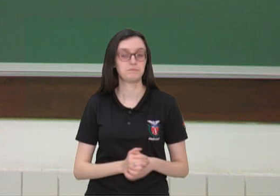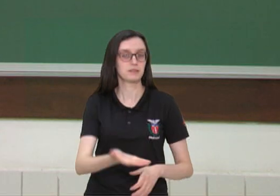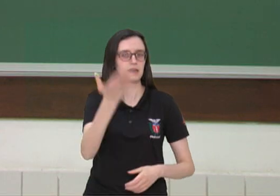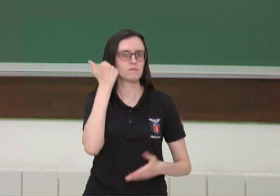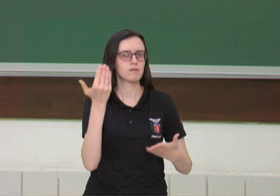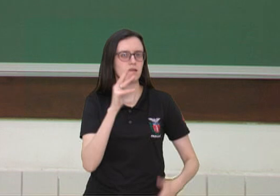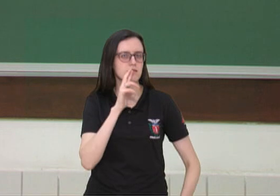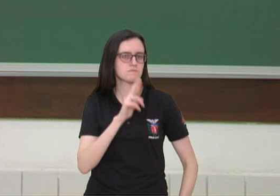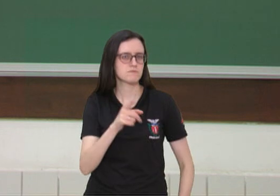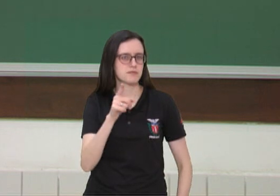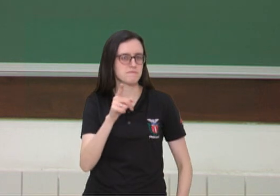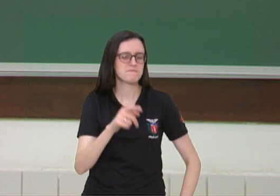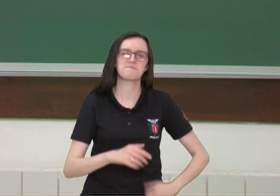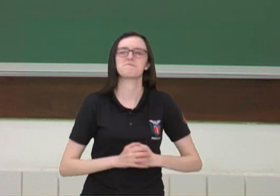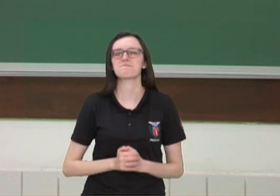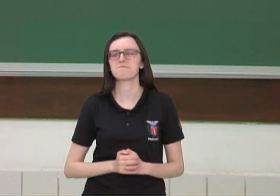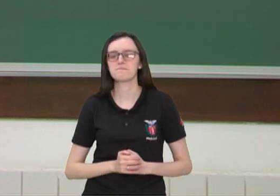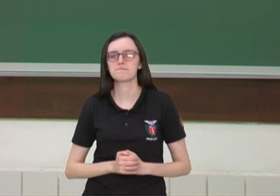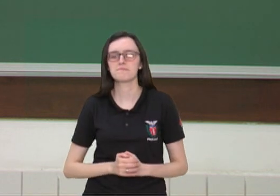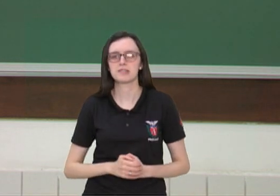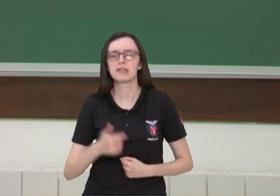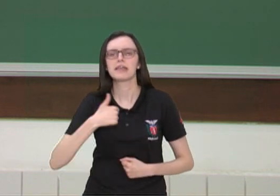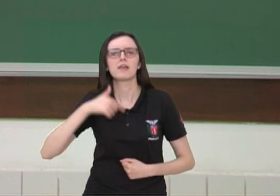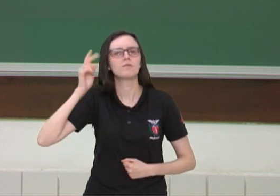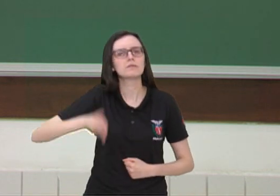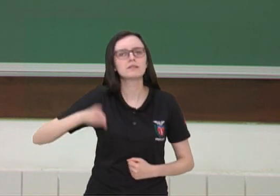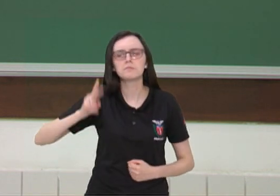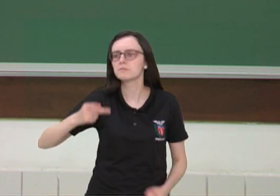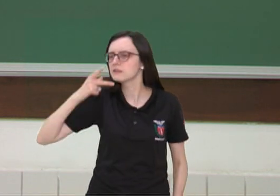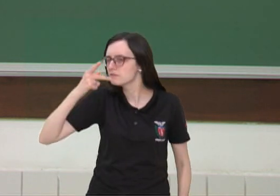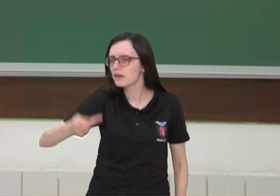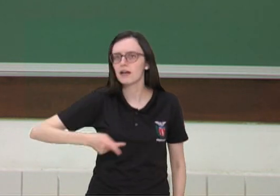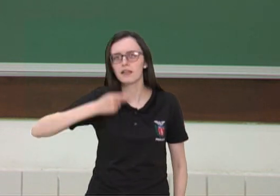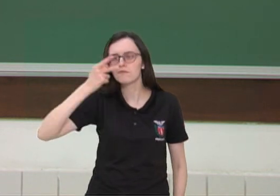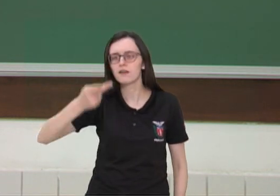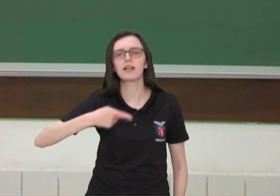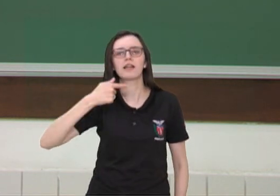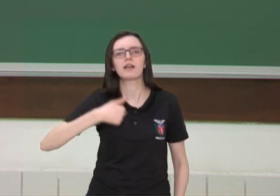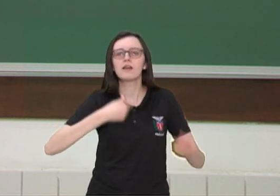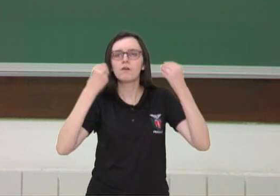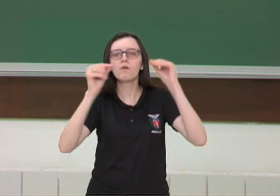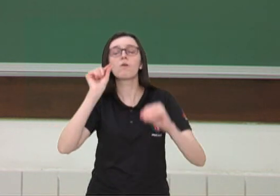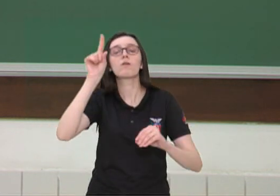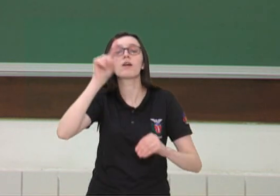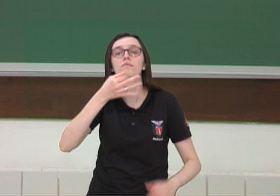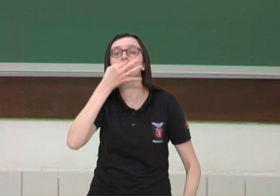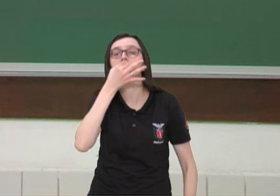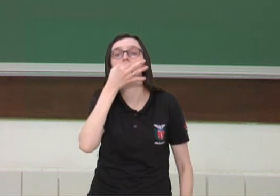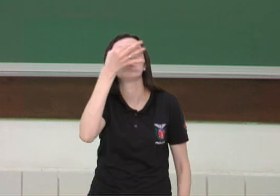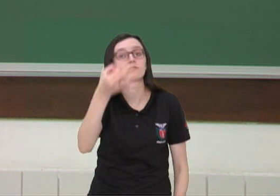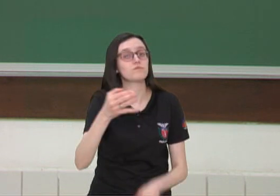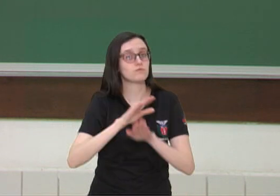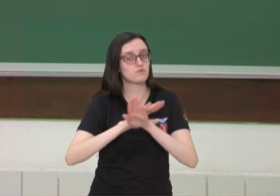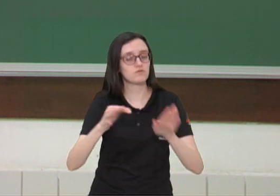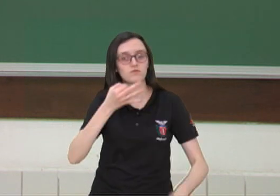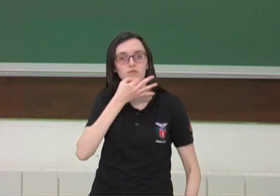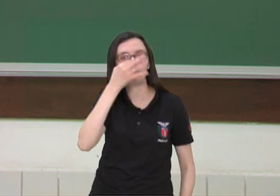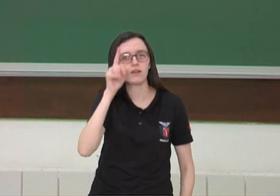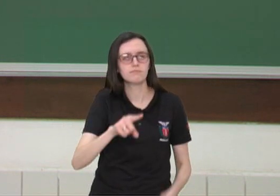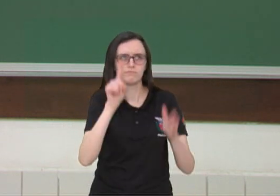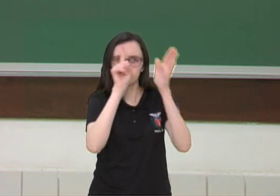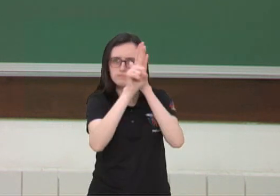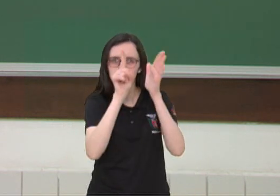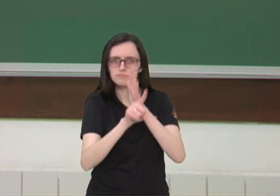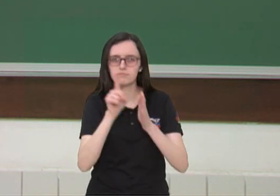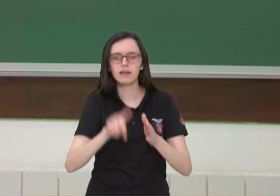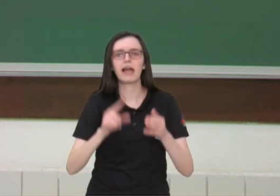Vamos lá a resposta, pessoal? Então, como eu sempre venho falando, eu coloquei aqui como sugestão, né, essas perguntas